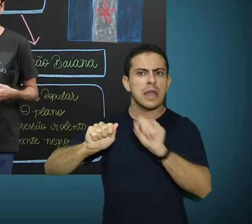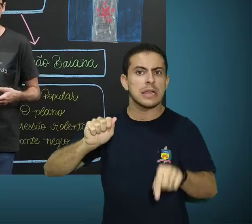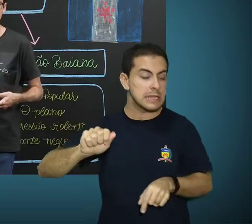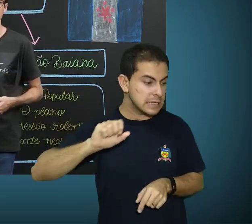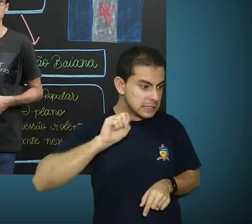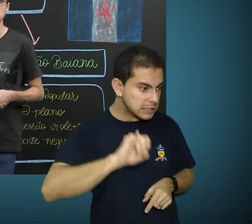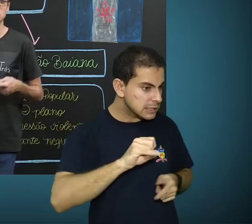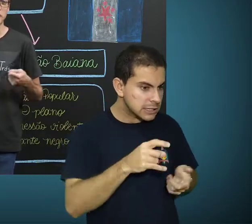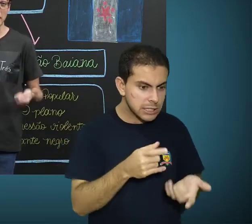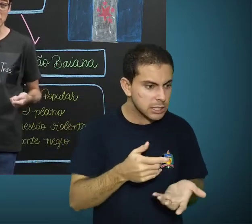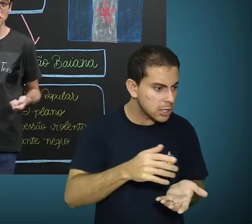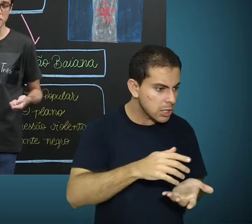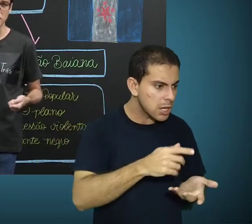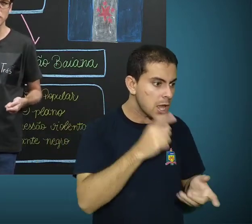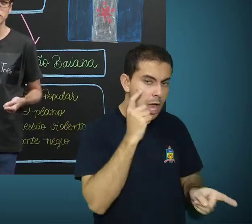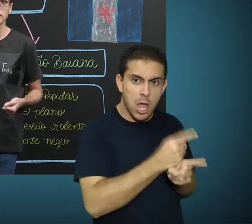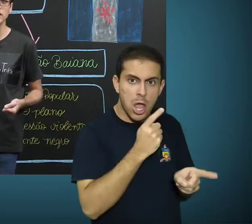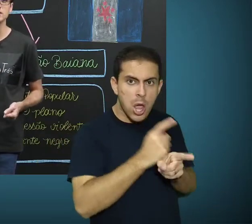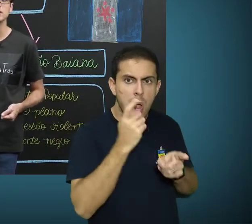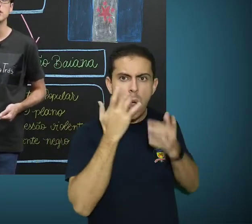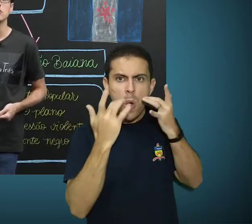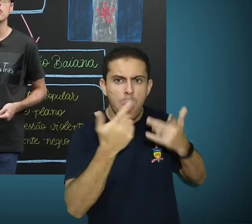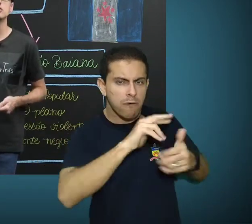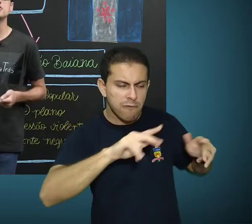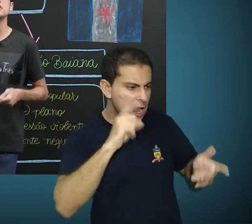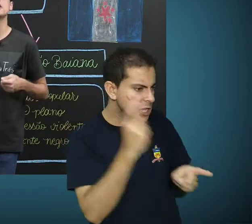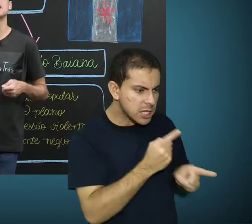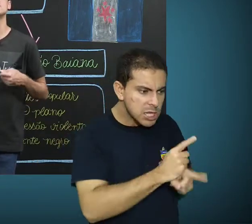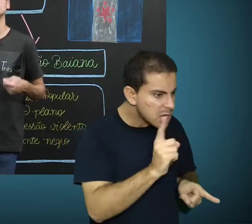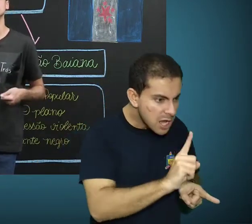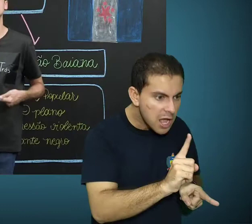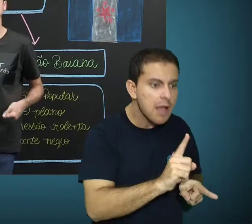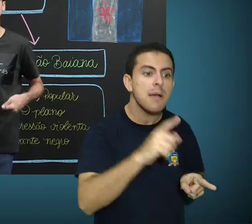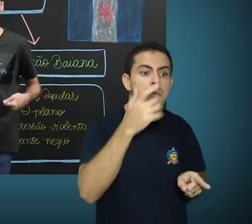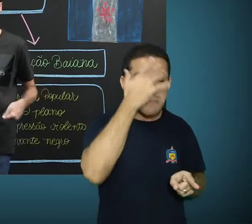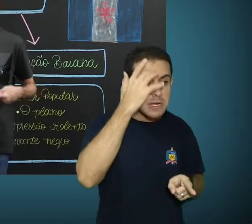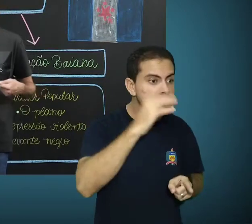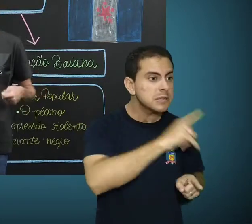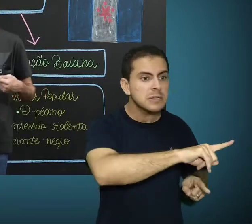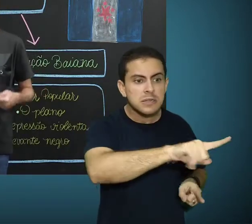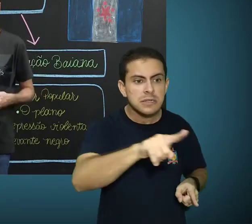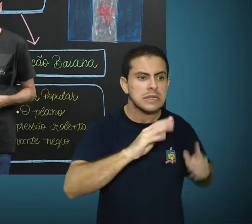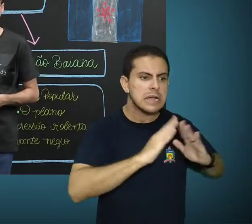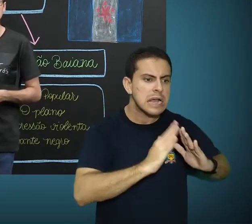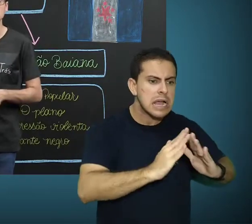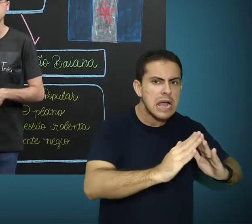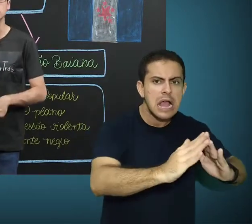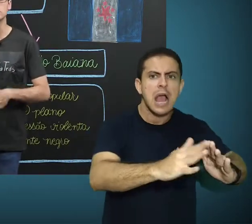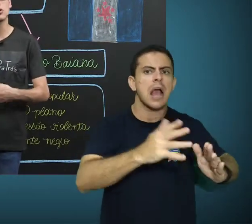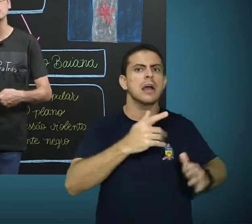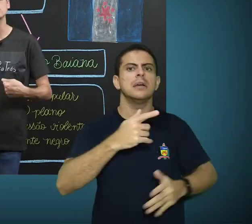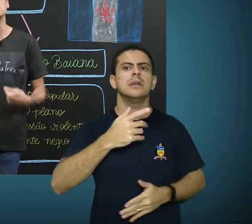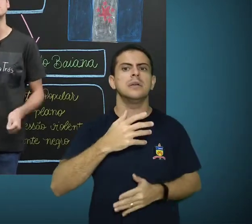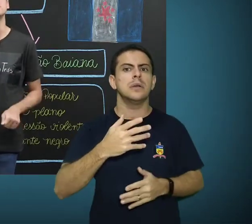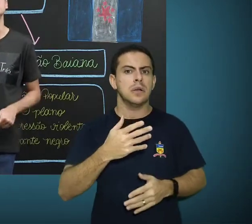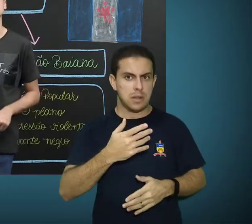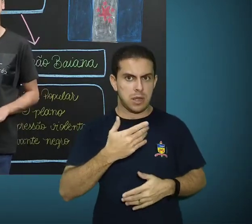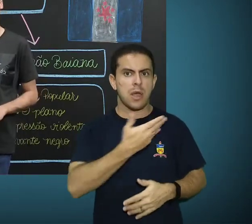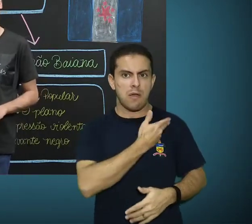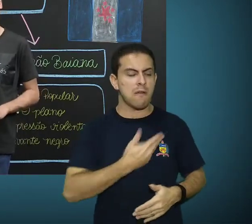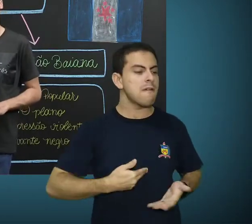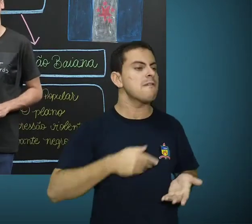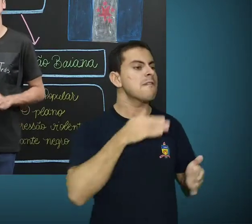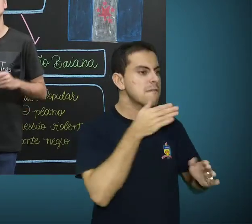de impostos que esperava o Império Português, os fiscais da coroa iriam passar nas residências, tomando todos os